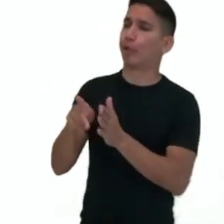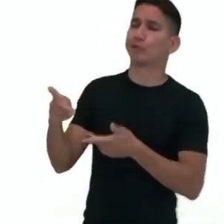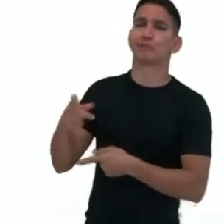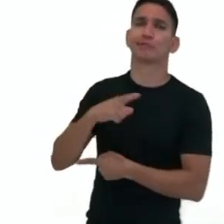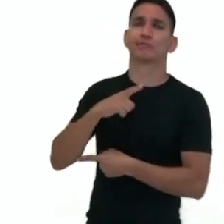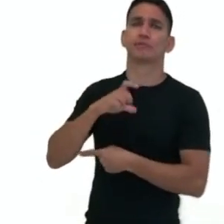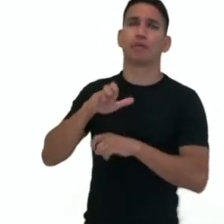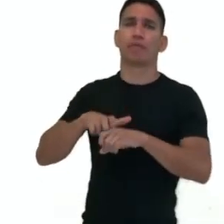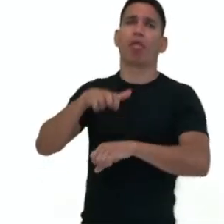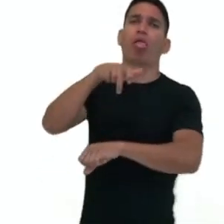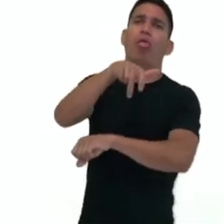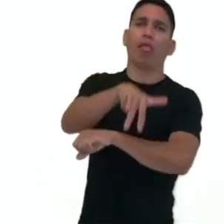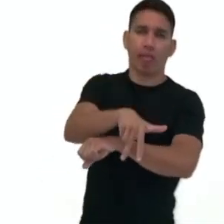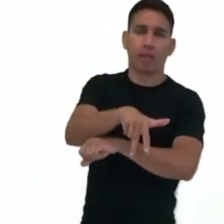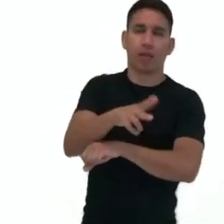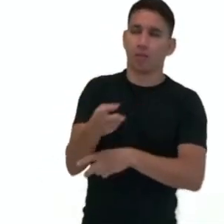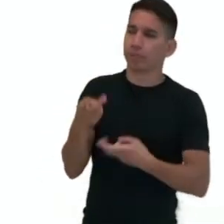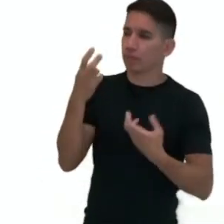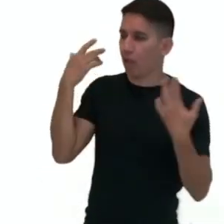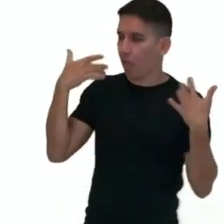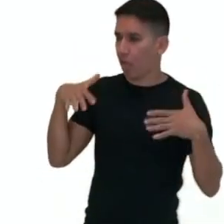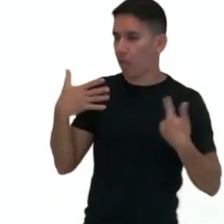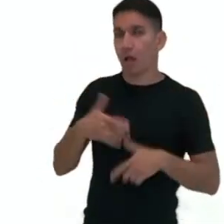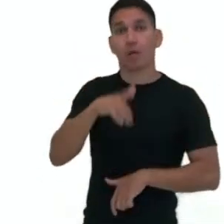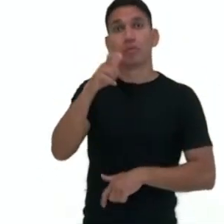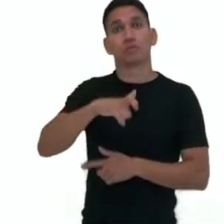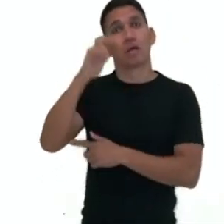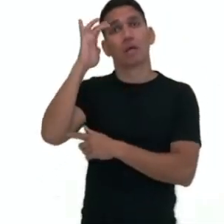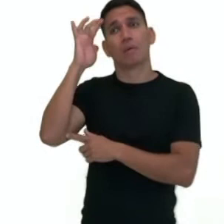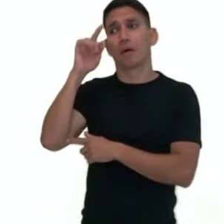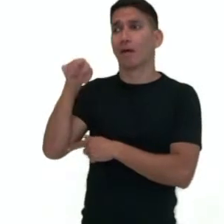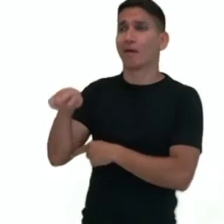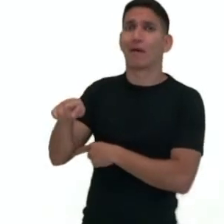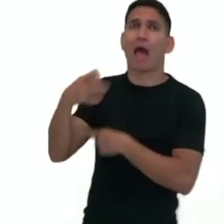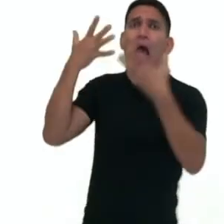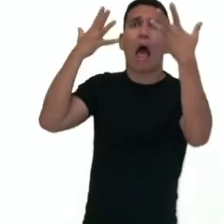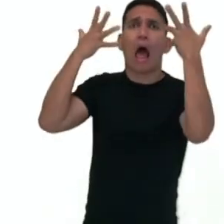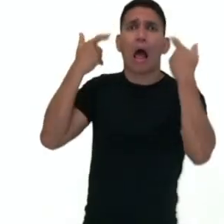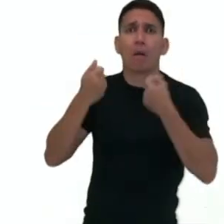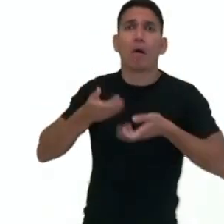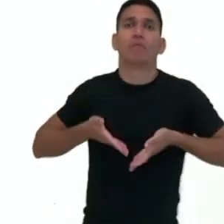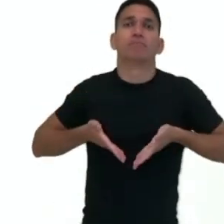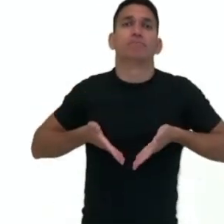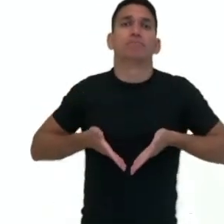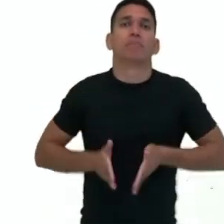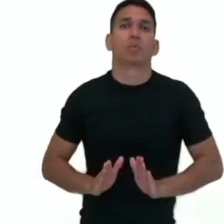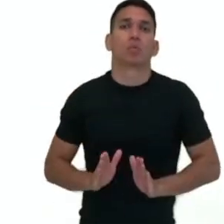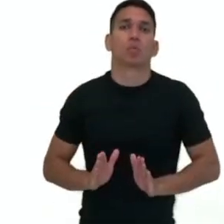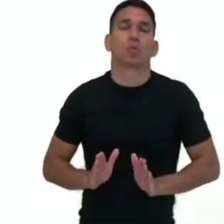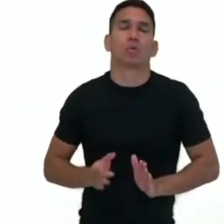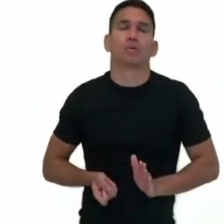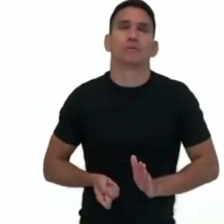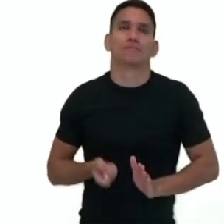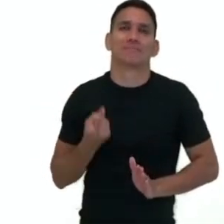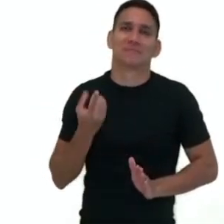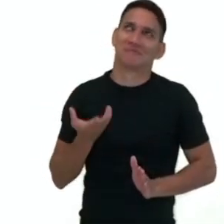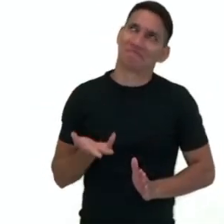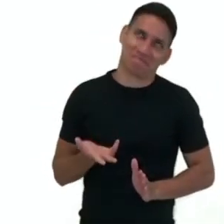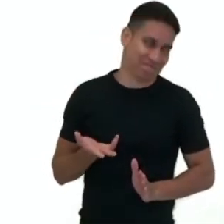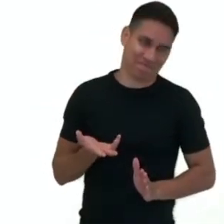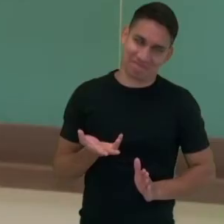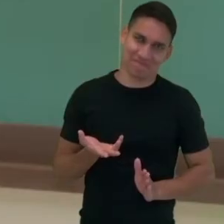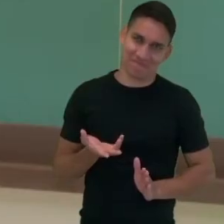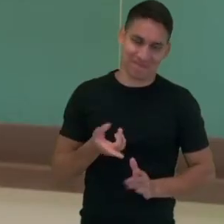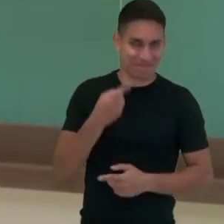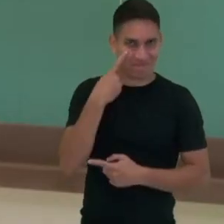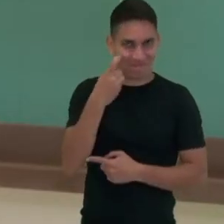carro. Ao ver a cena, uma das pessoas pensou que o tal animal tinha dado cria. Olha que